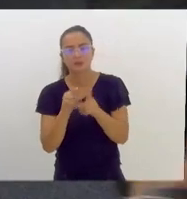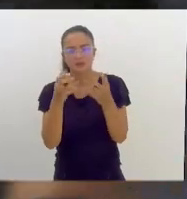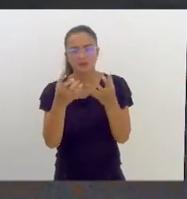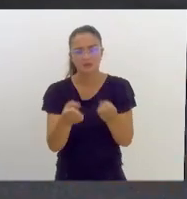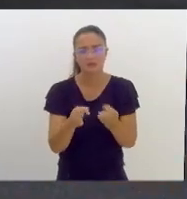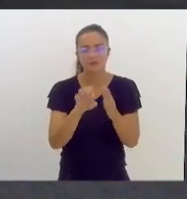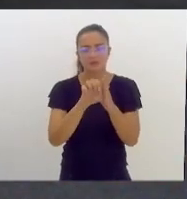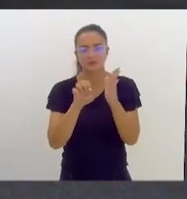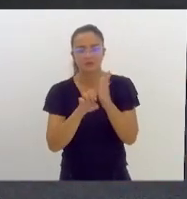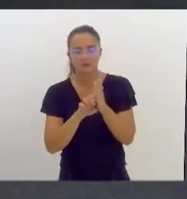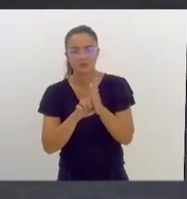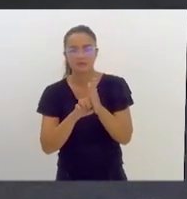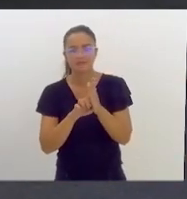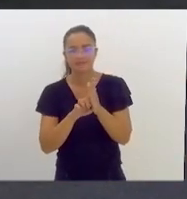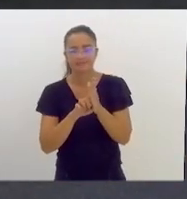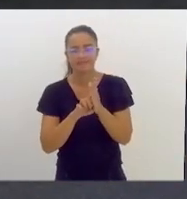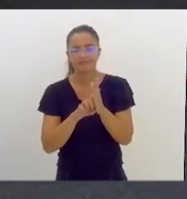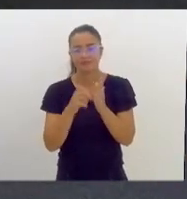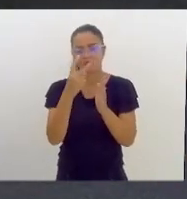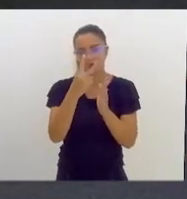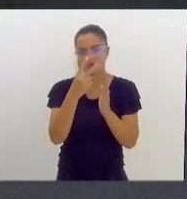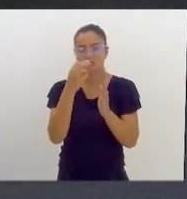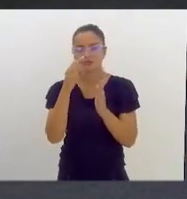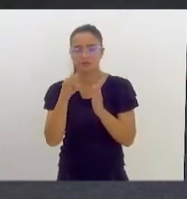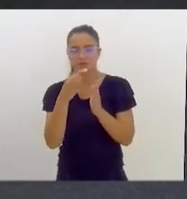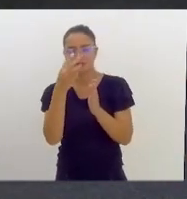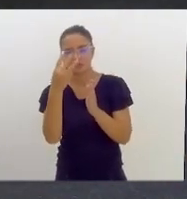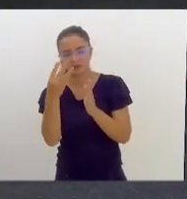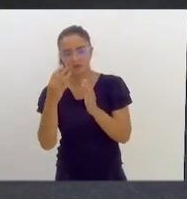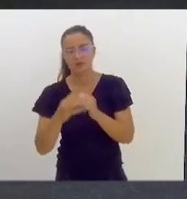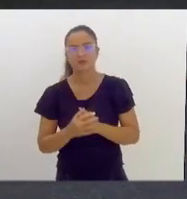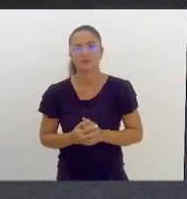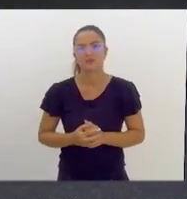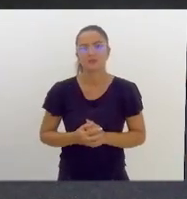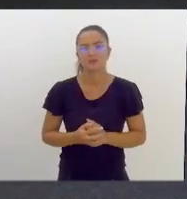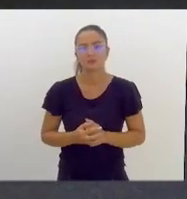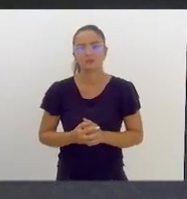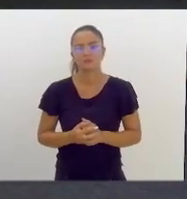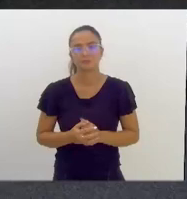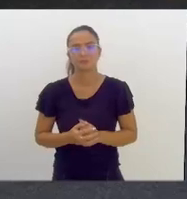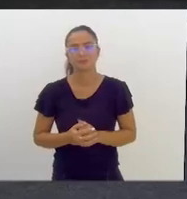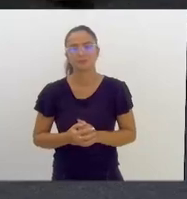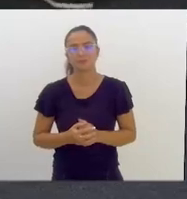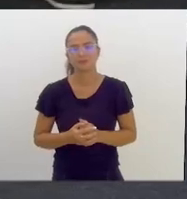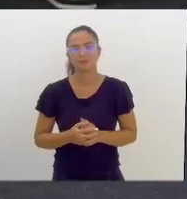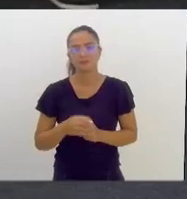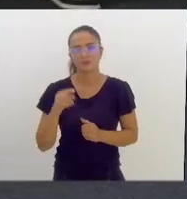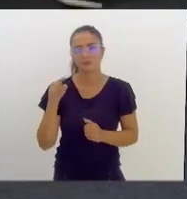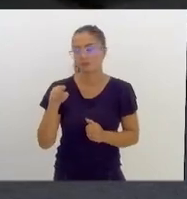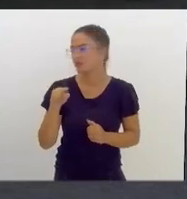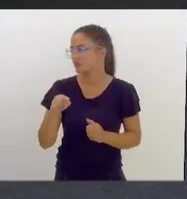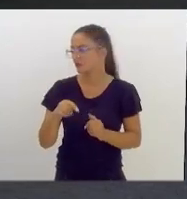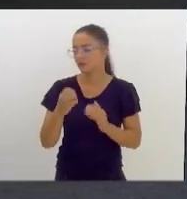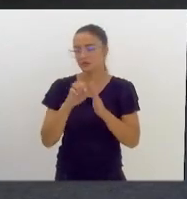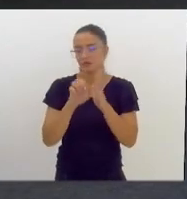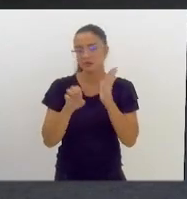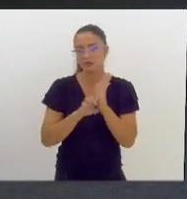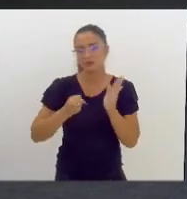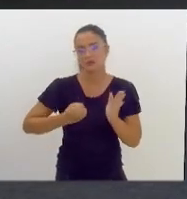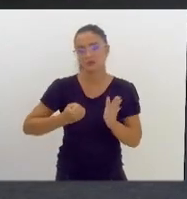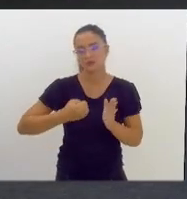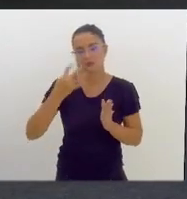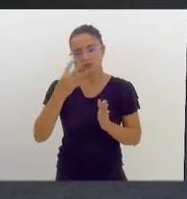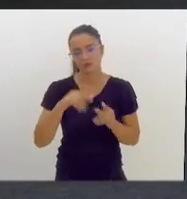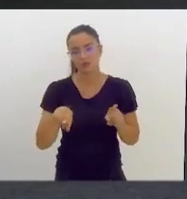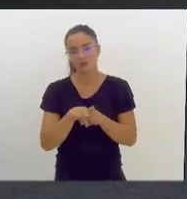subemenda aglutinativa às emendas 2 e 3, prejudicadas as emendas número 4 pela aprovação da emenda número 1,